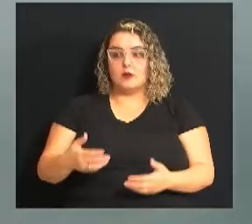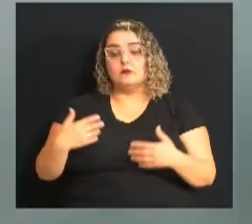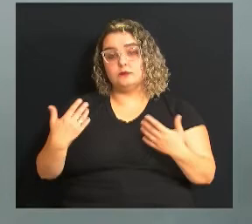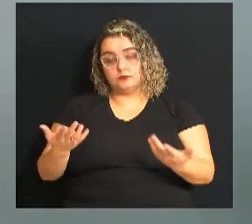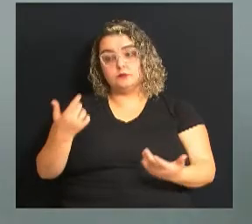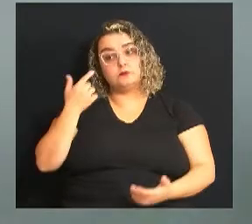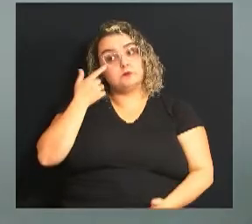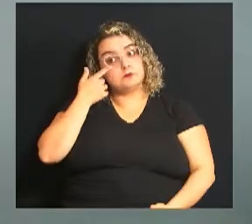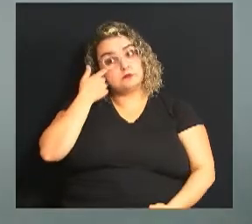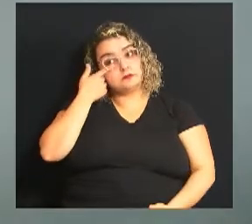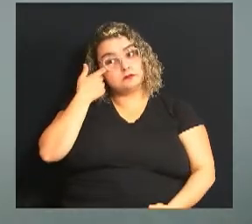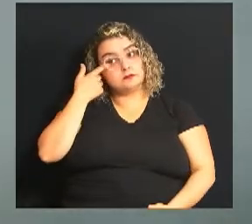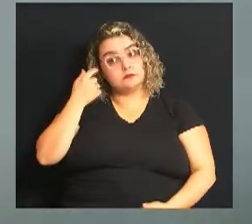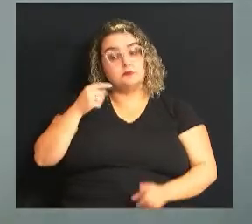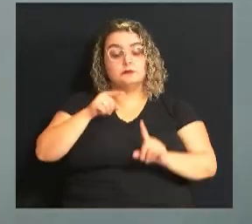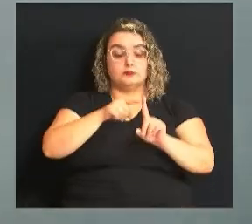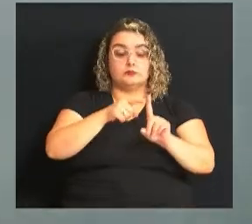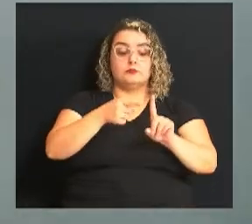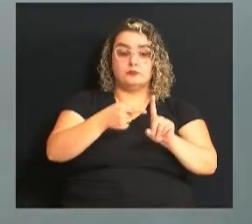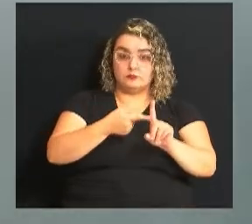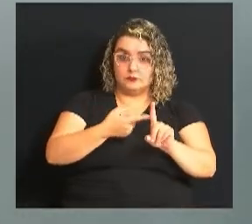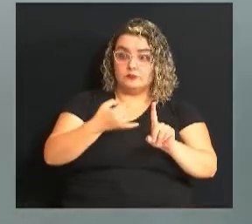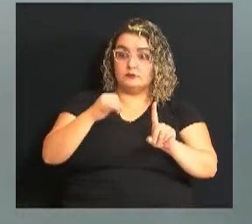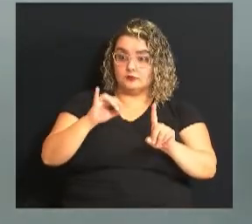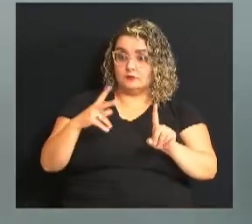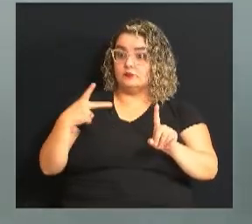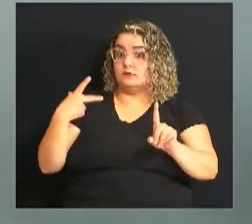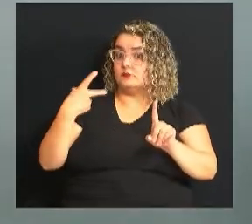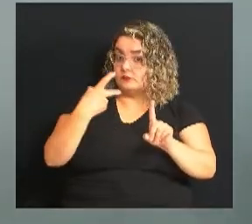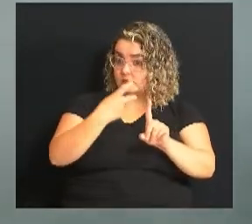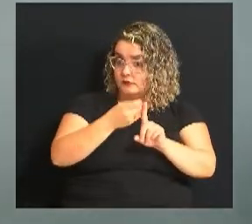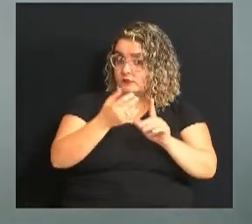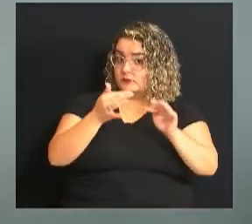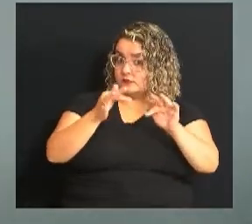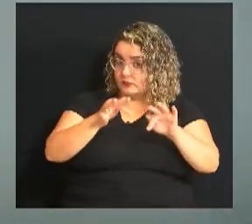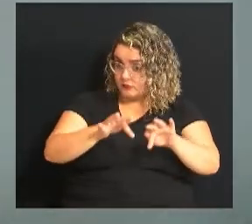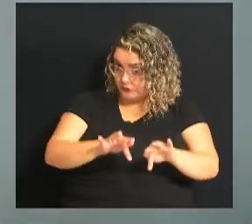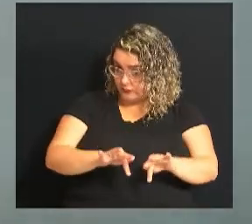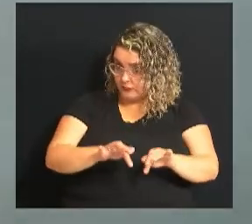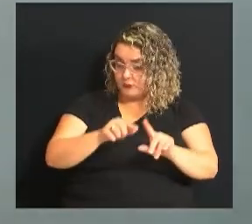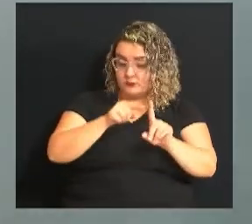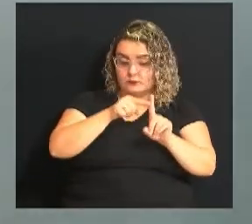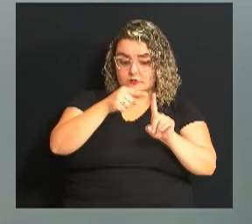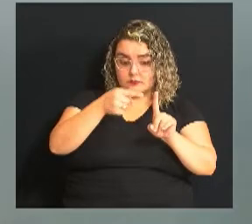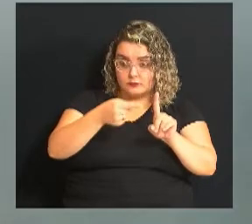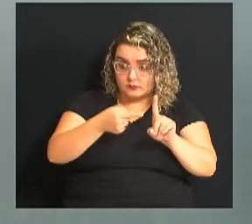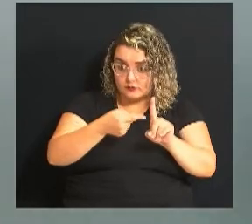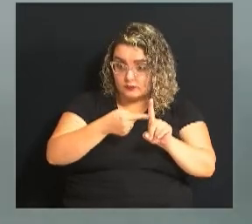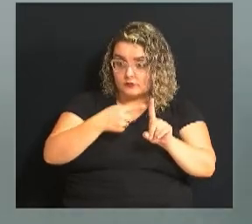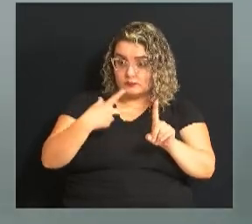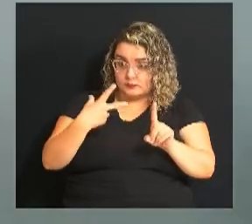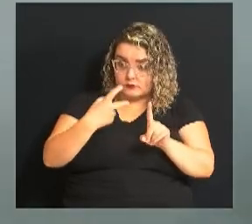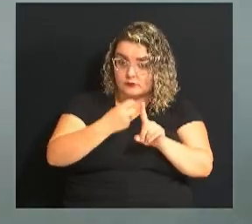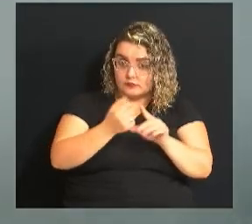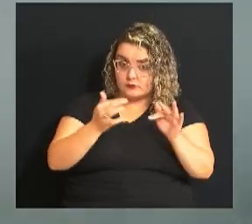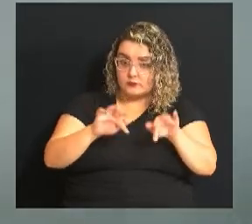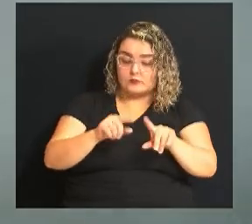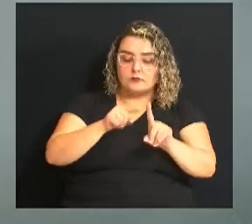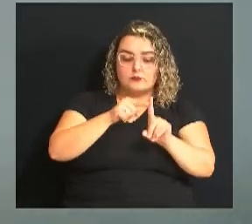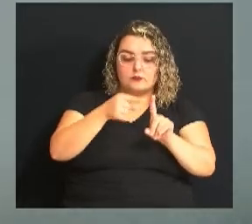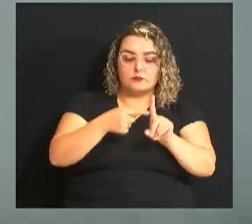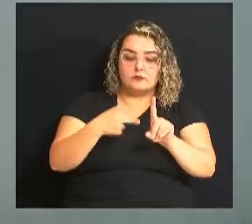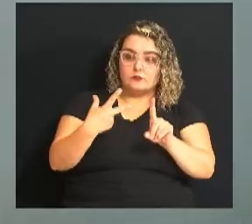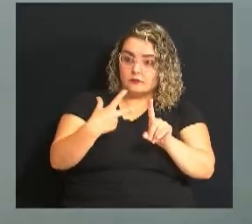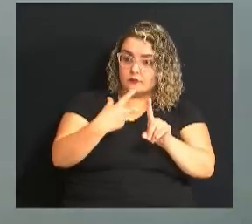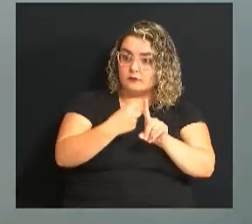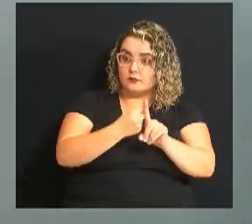a gestante, inclusive se ela tomar a vacina no final da gestação, o reforço no final da gestação, ela